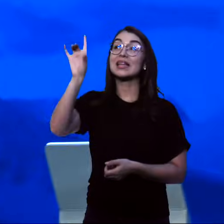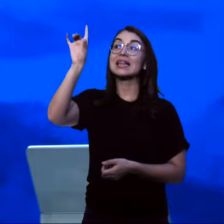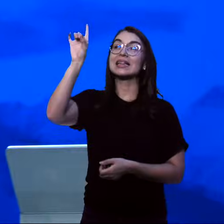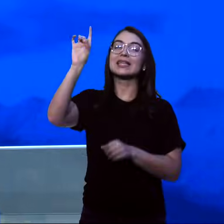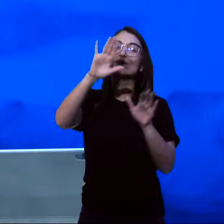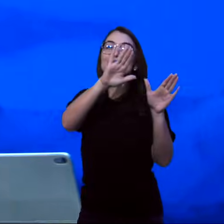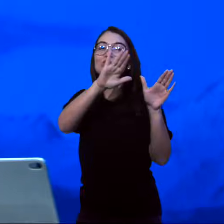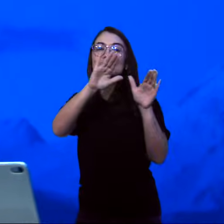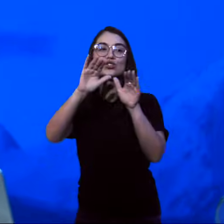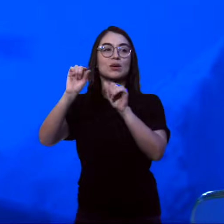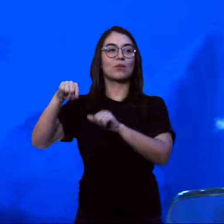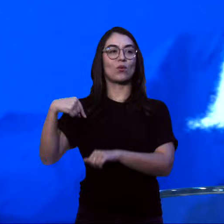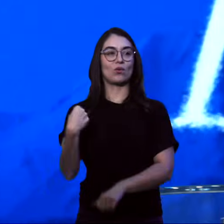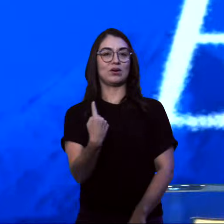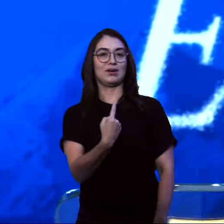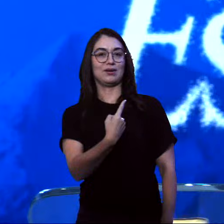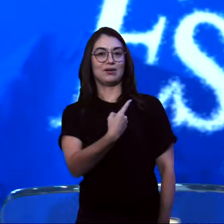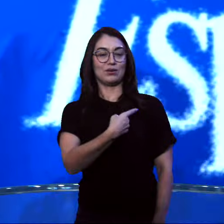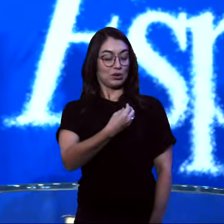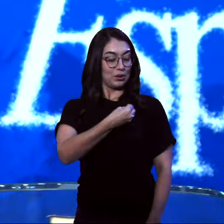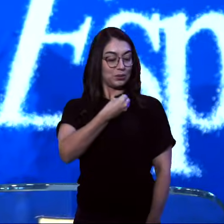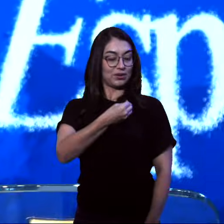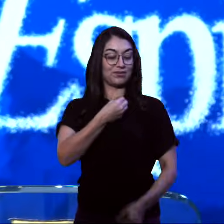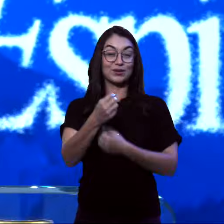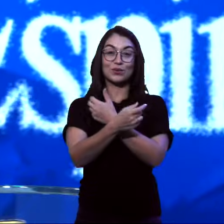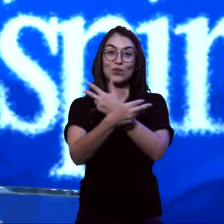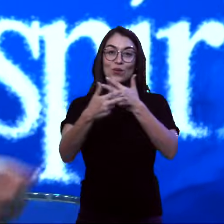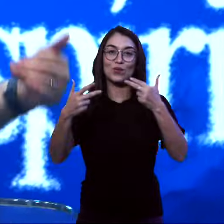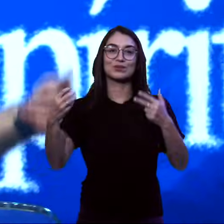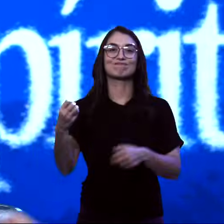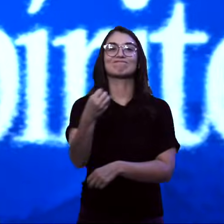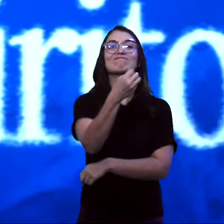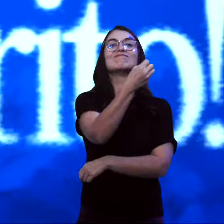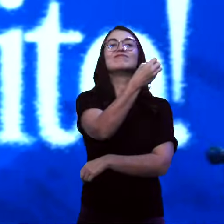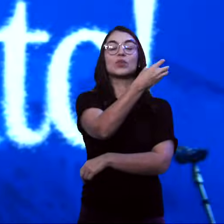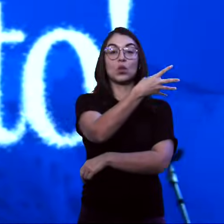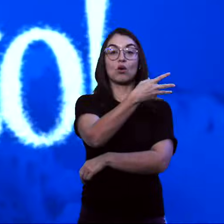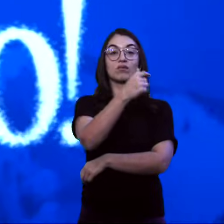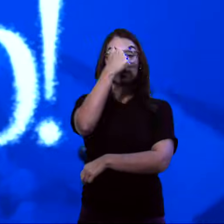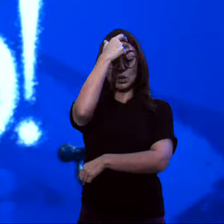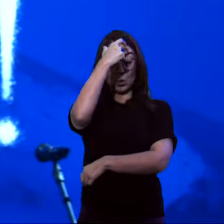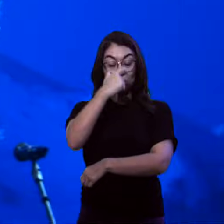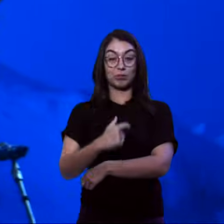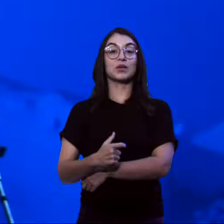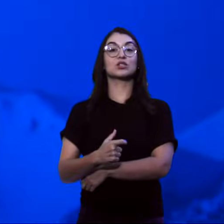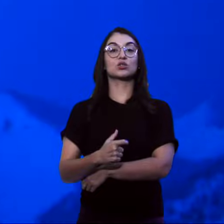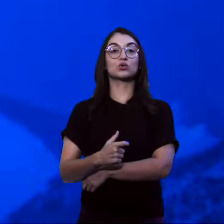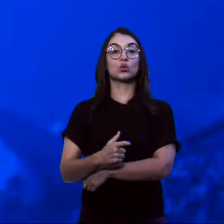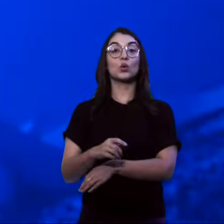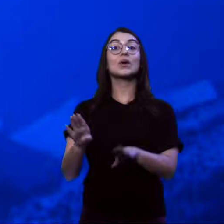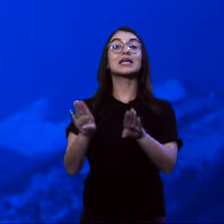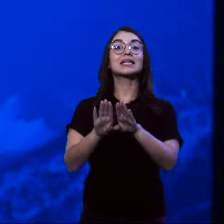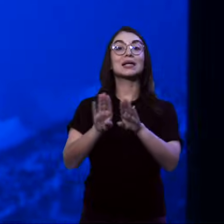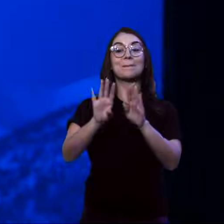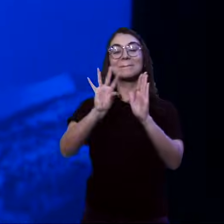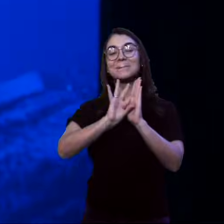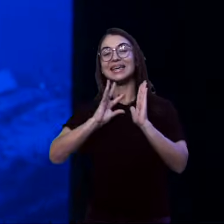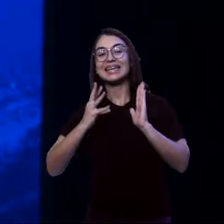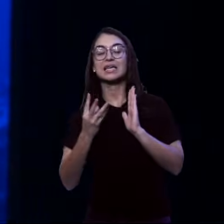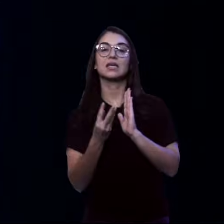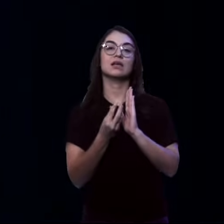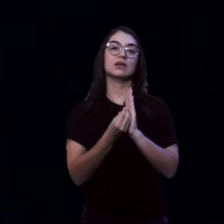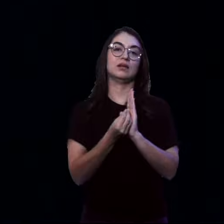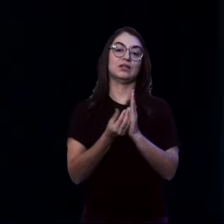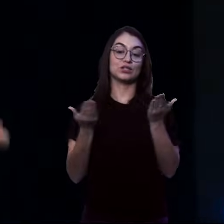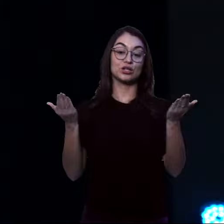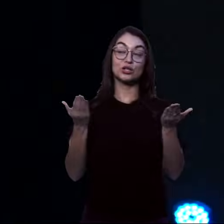para viver algo novo aqui. Algo novo como indivíduos e algo novo como igreja. E hoje o